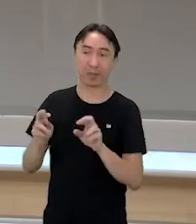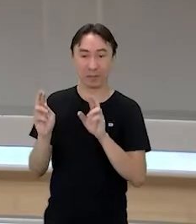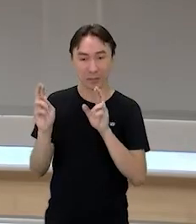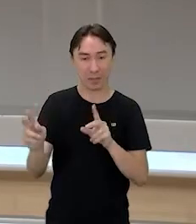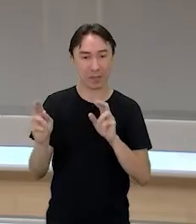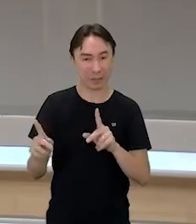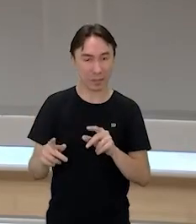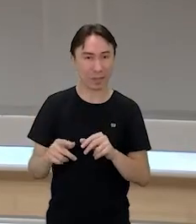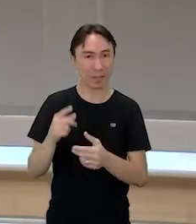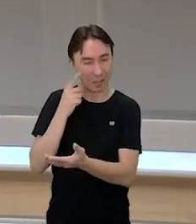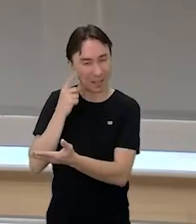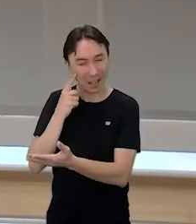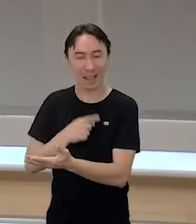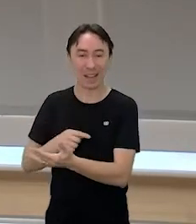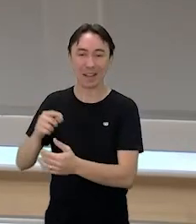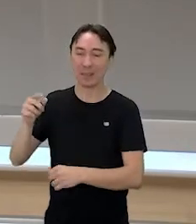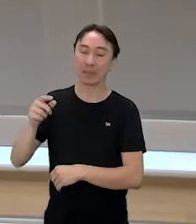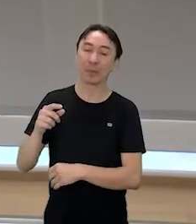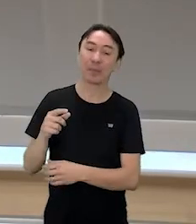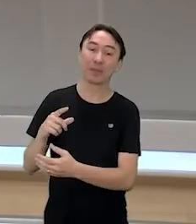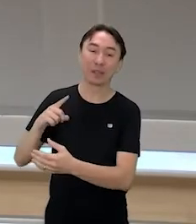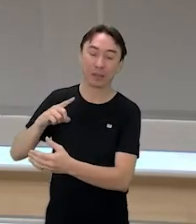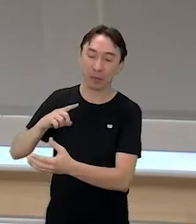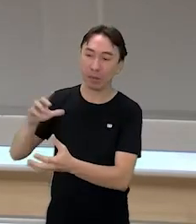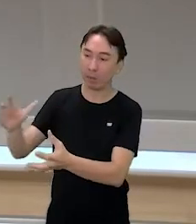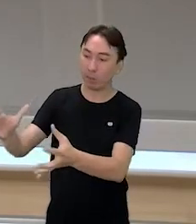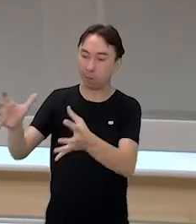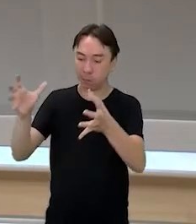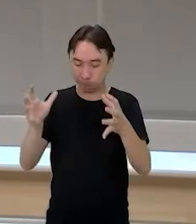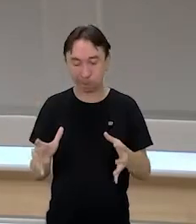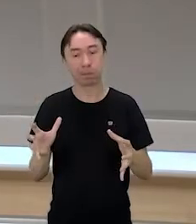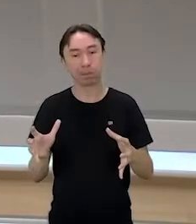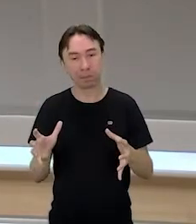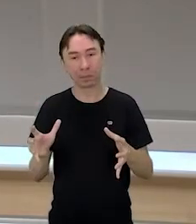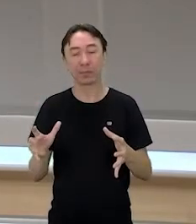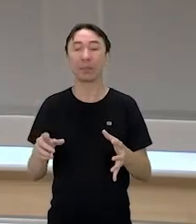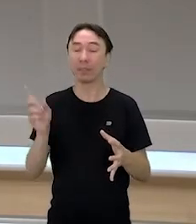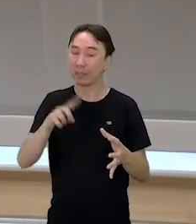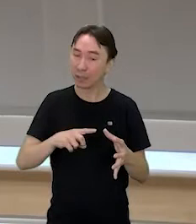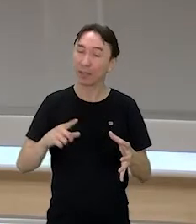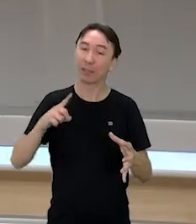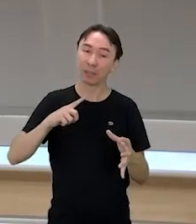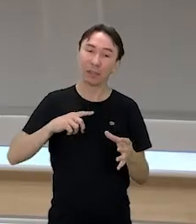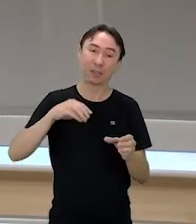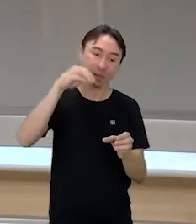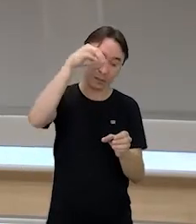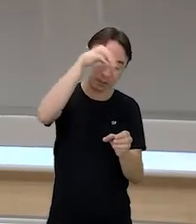uma rocha, uma micro-rocha, né, em pedaços, e ele está presente ali no concreto ali. Legal.